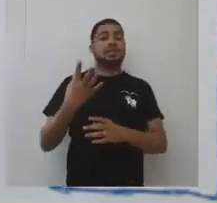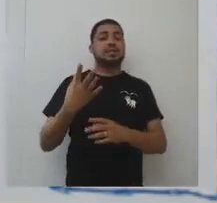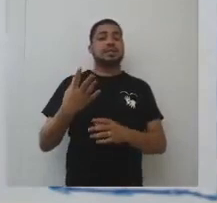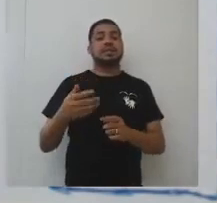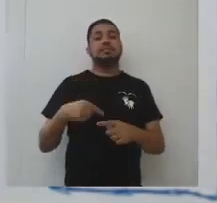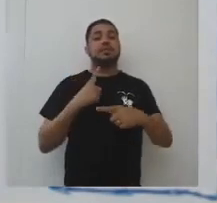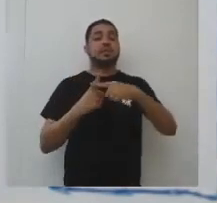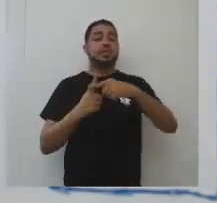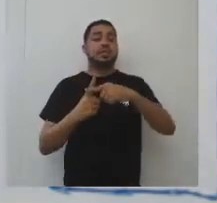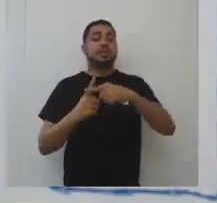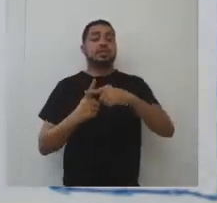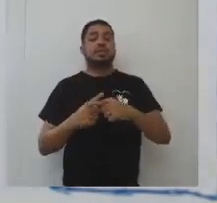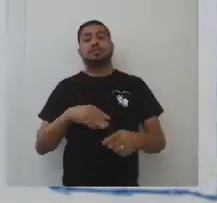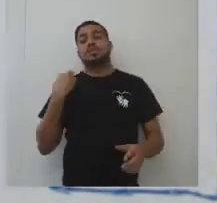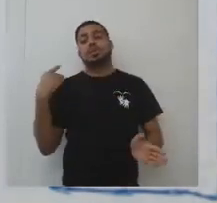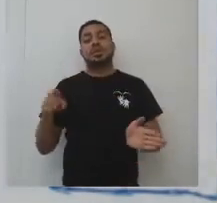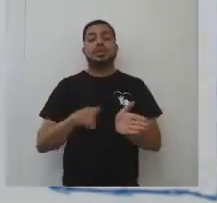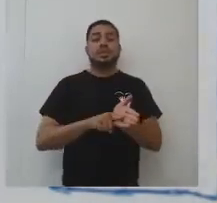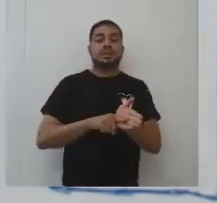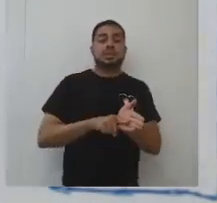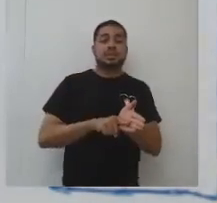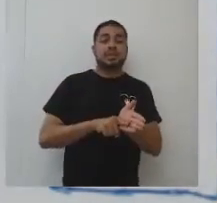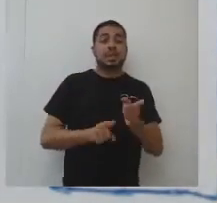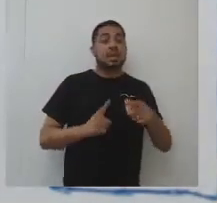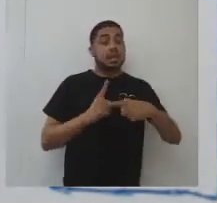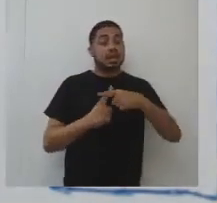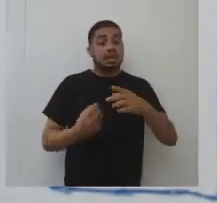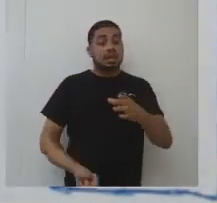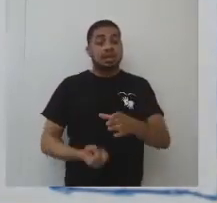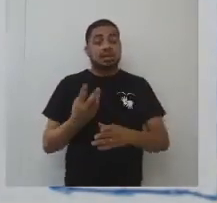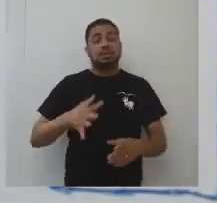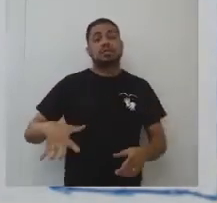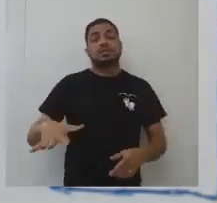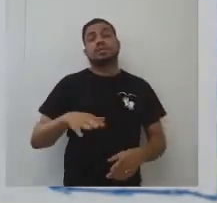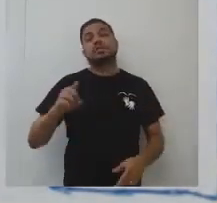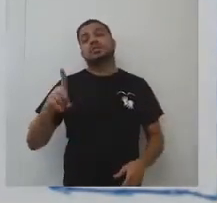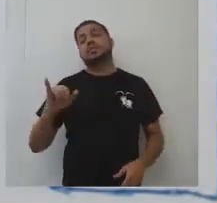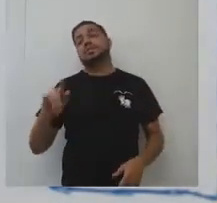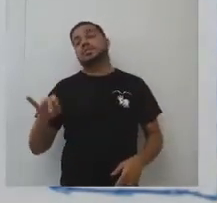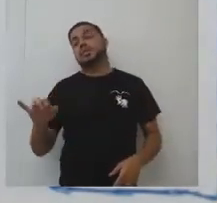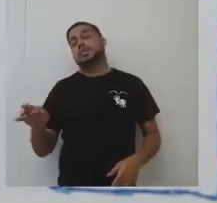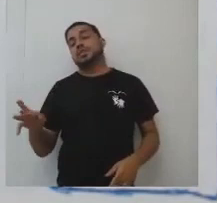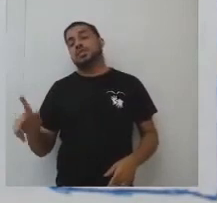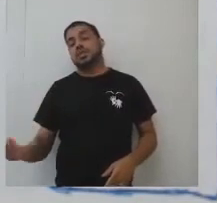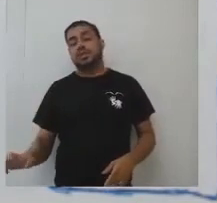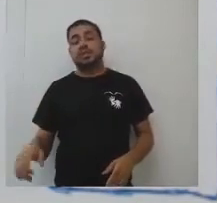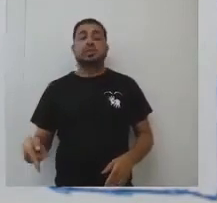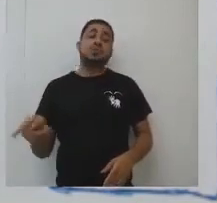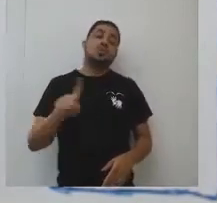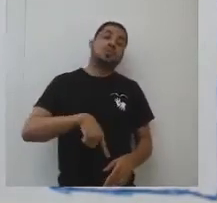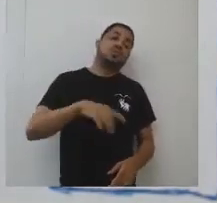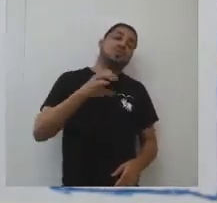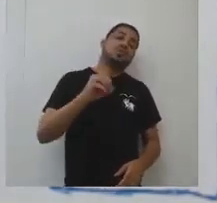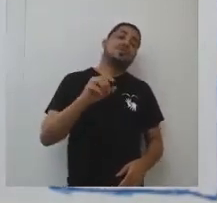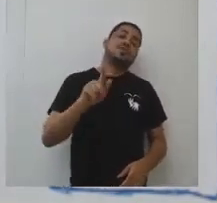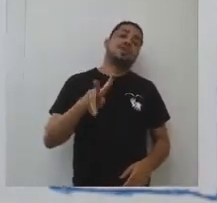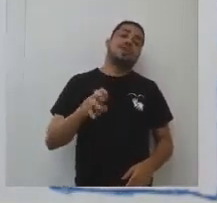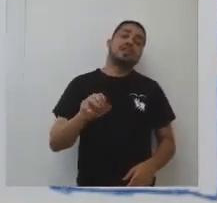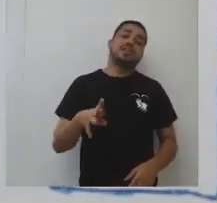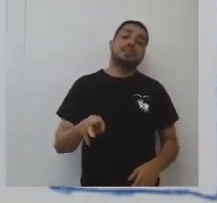na negativa. A positiva gera um campo que diverge e a negativa um campo que converge. Então as linhas do campo